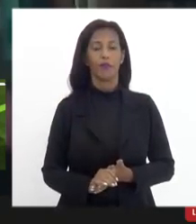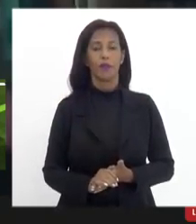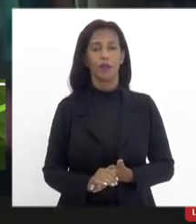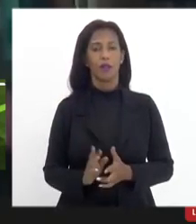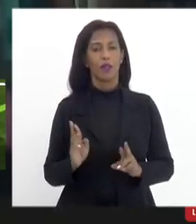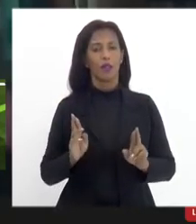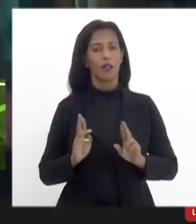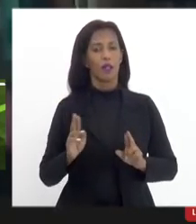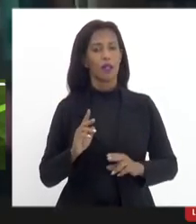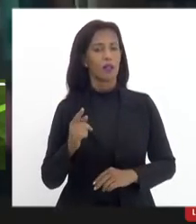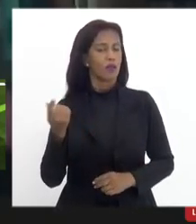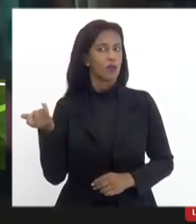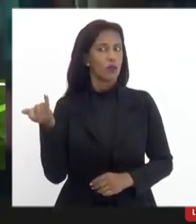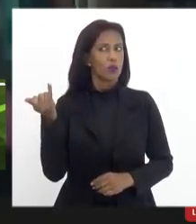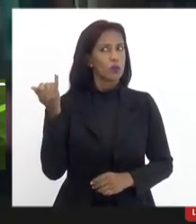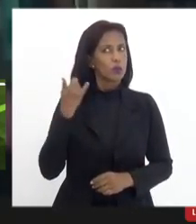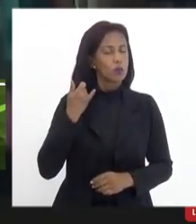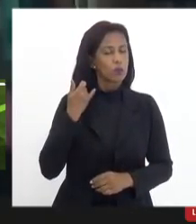a gente ouvir.